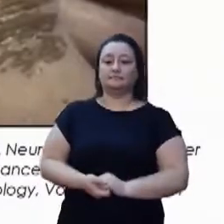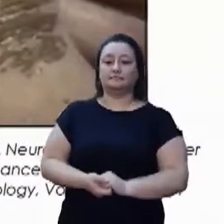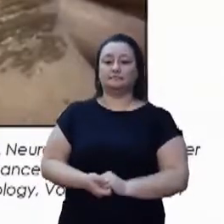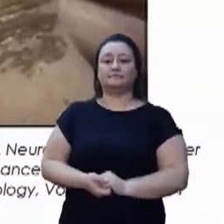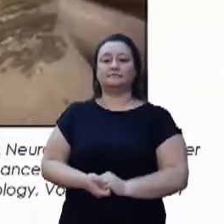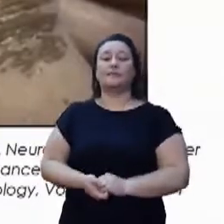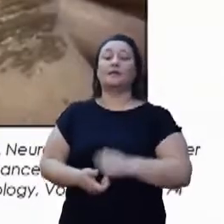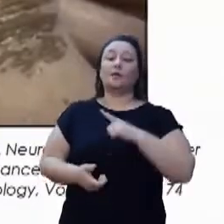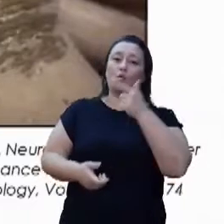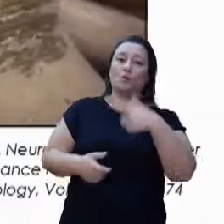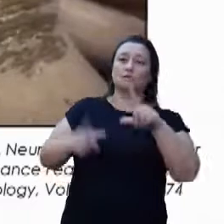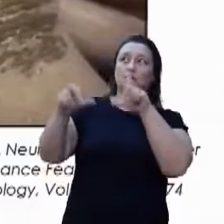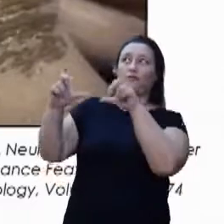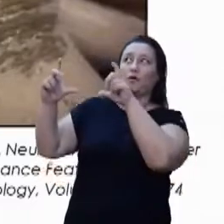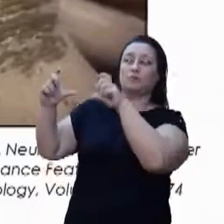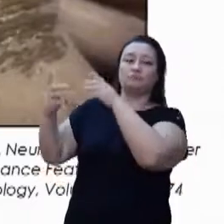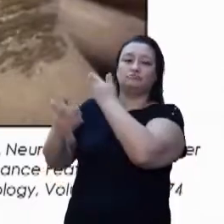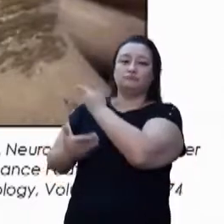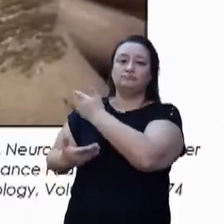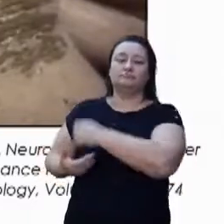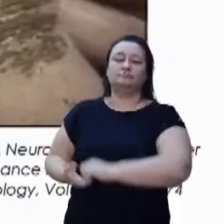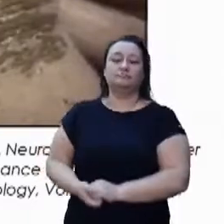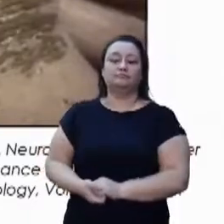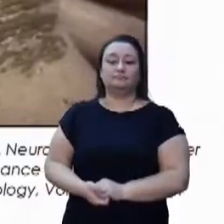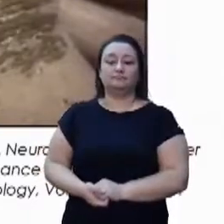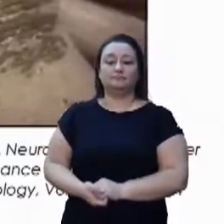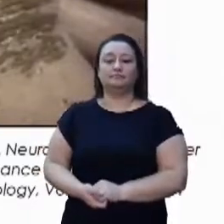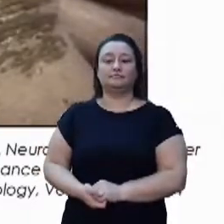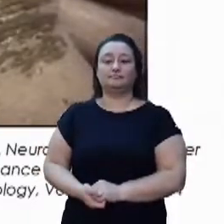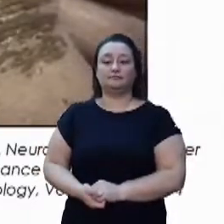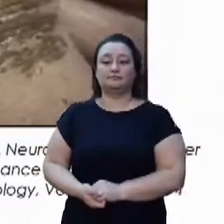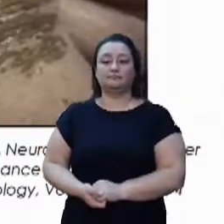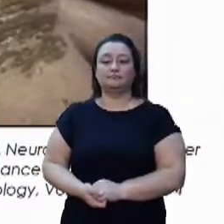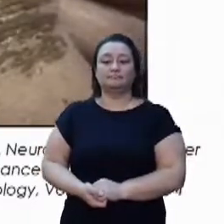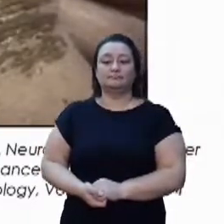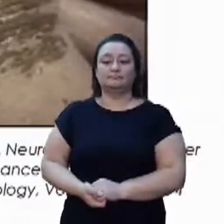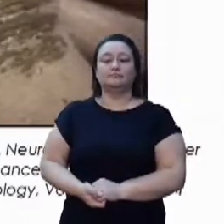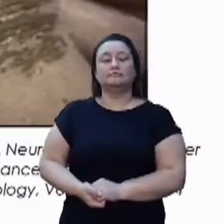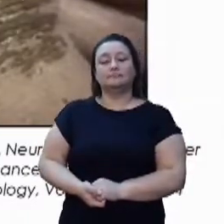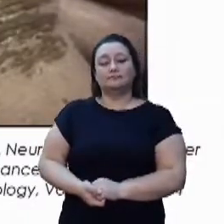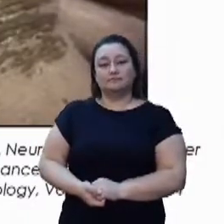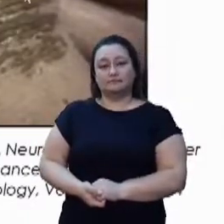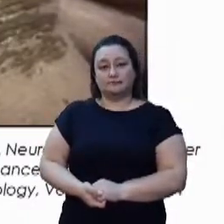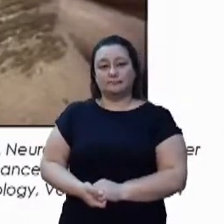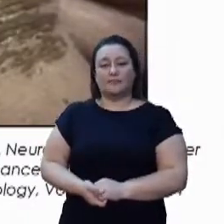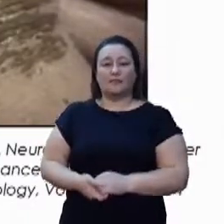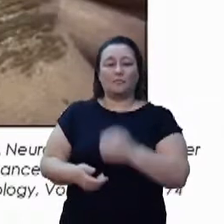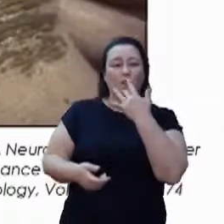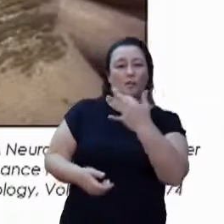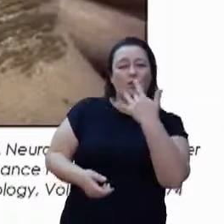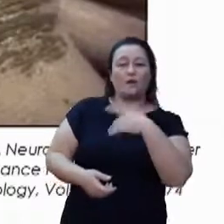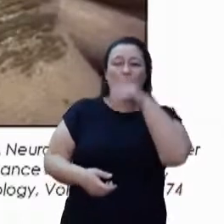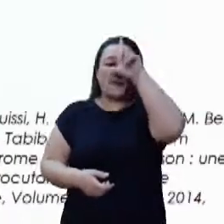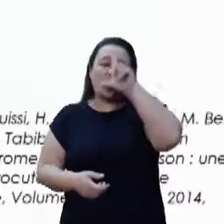Mais imagens exemplificando a ictiose, um aspecto acastanhado,